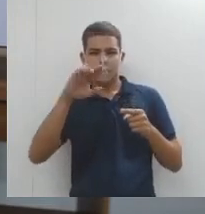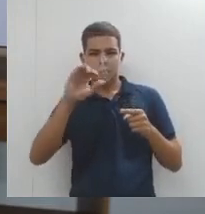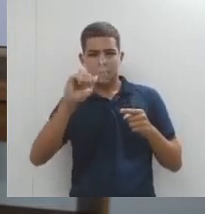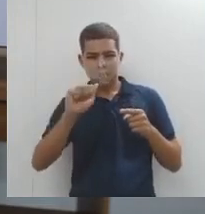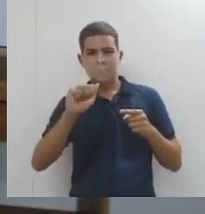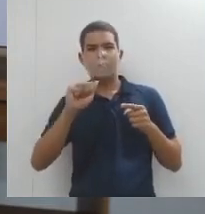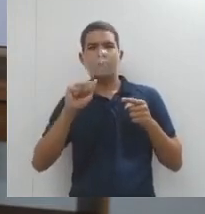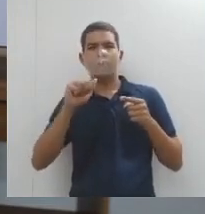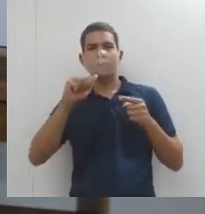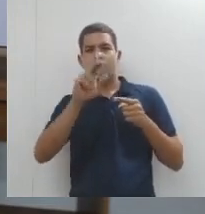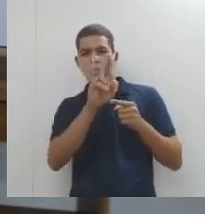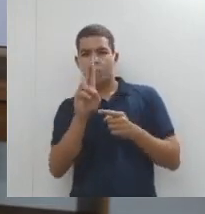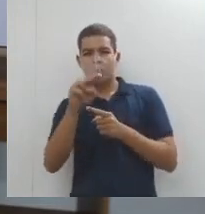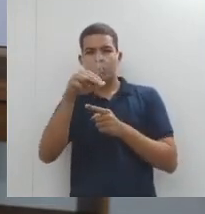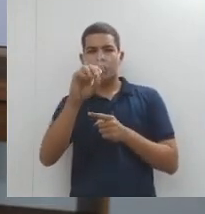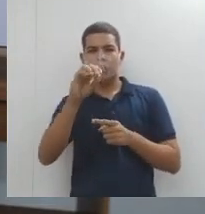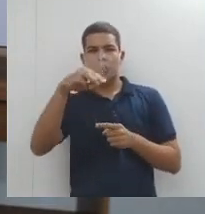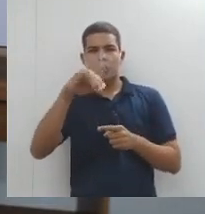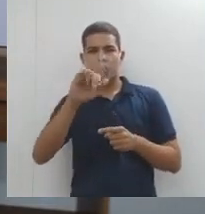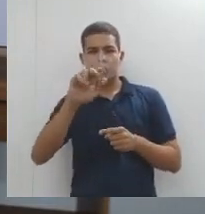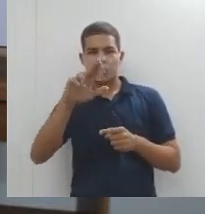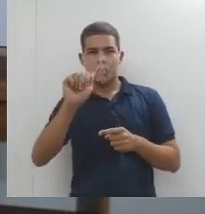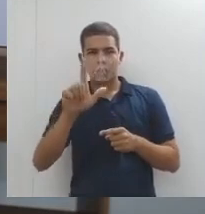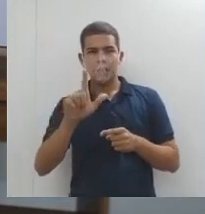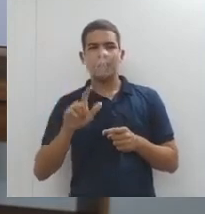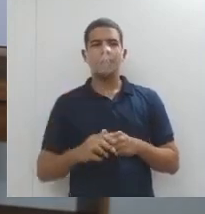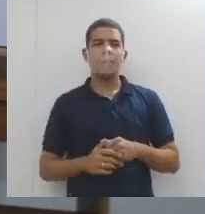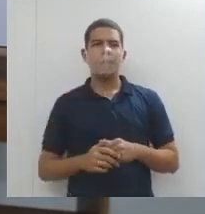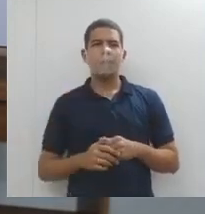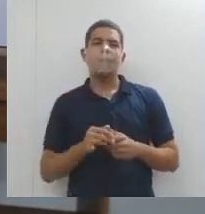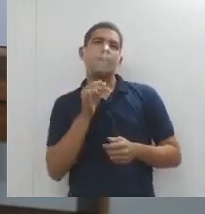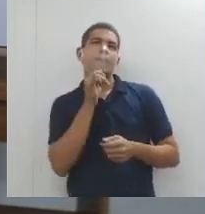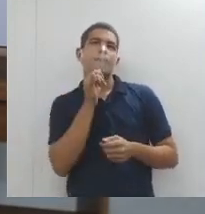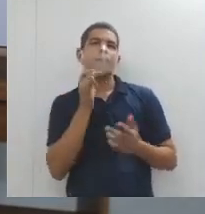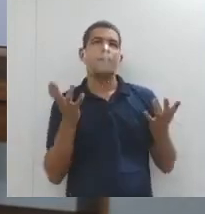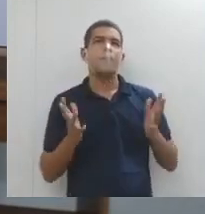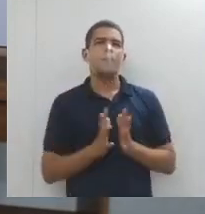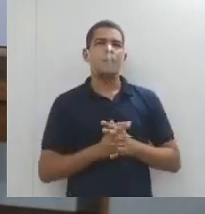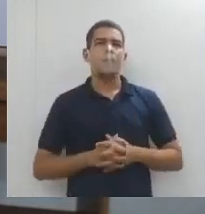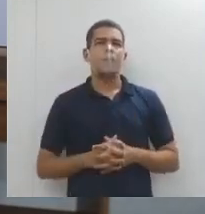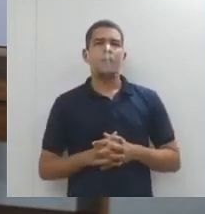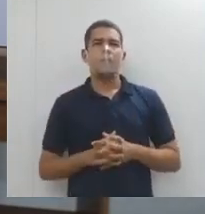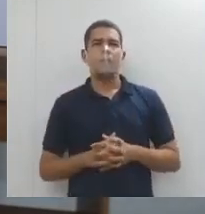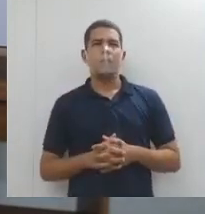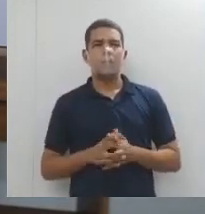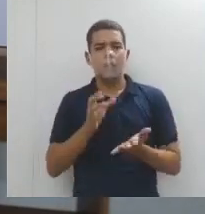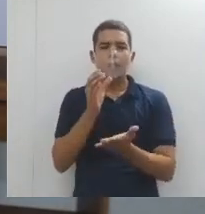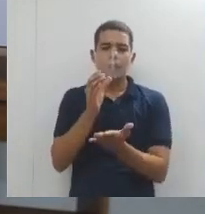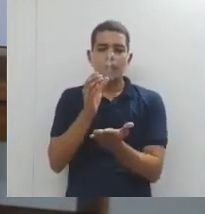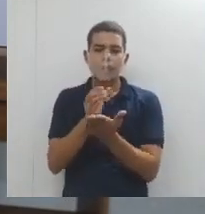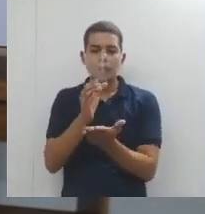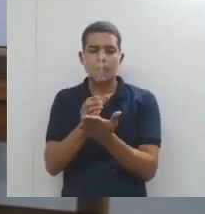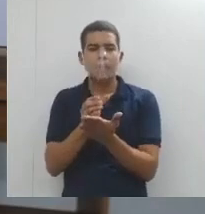regência nominal, tá? Emprego de preposições. Quando eu digo assim, por exemplo, copo